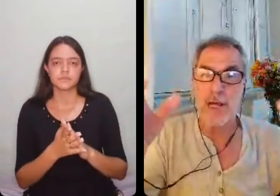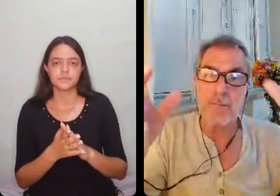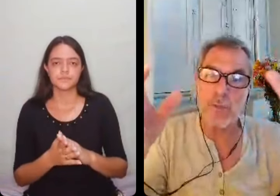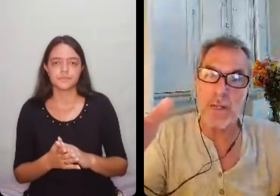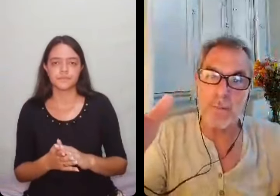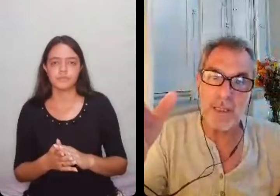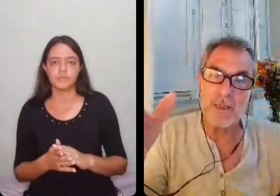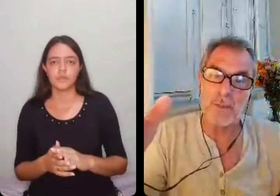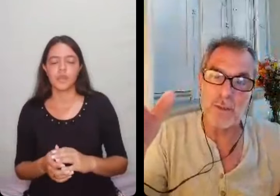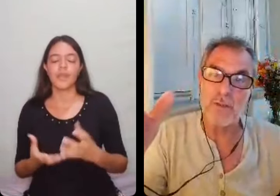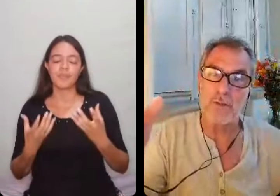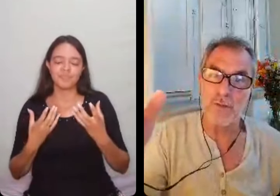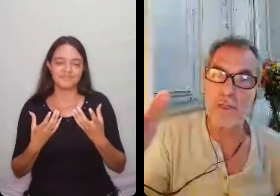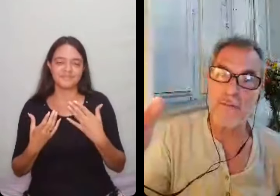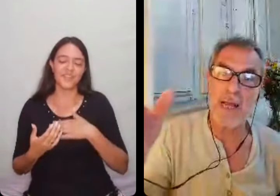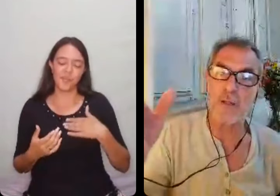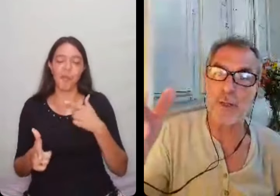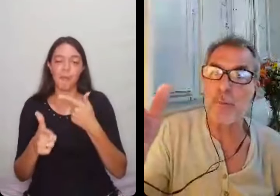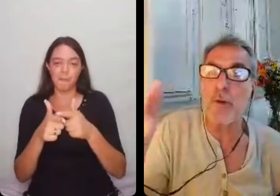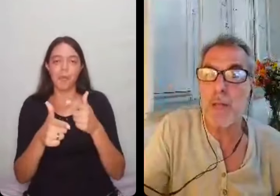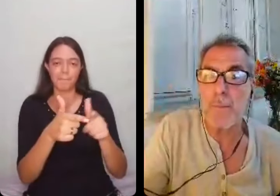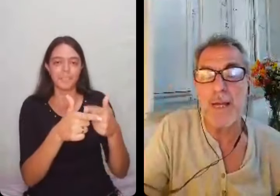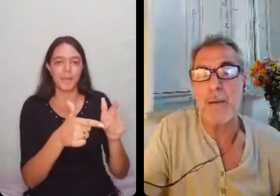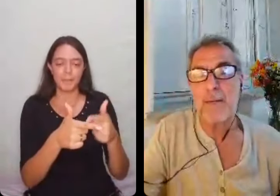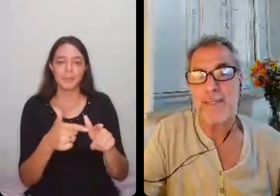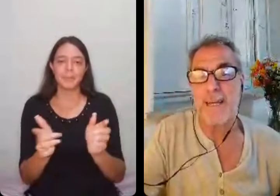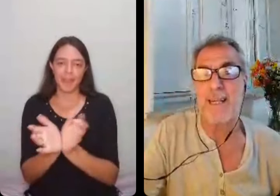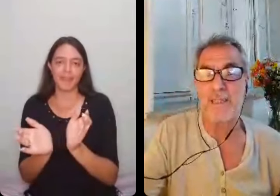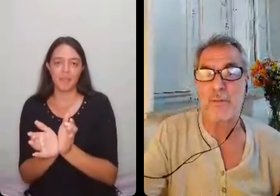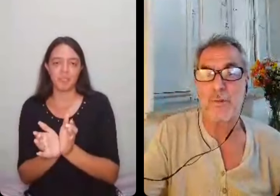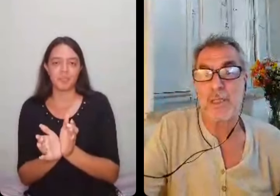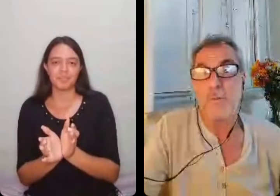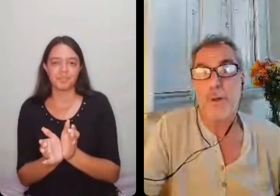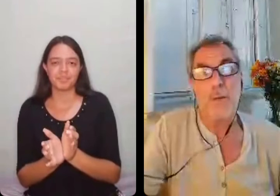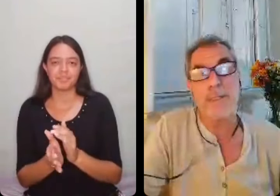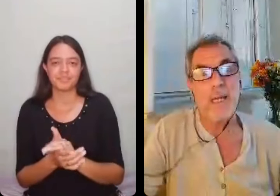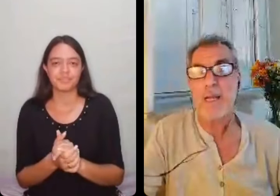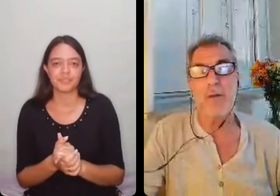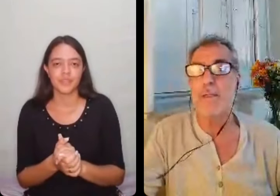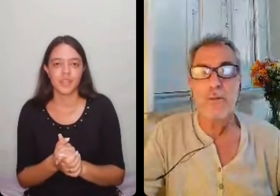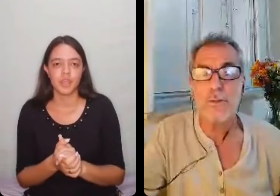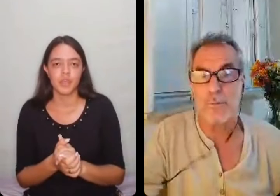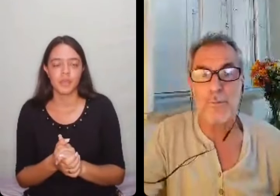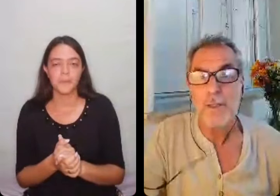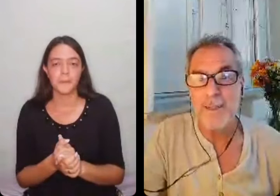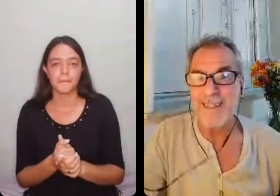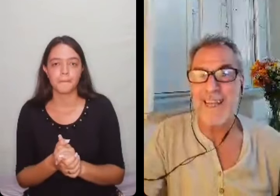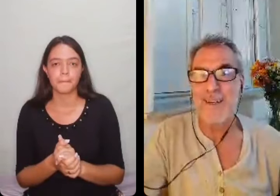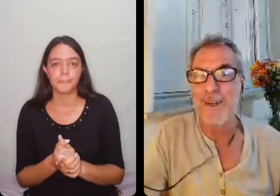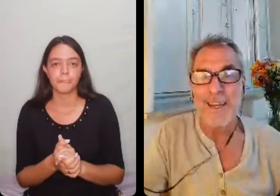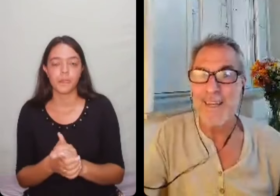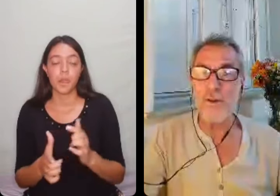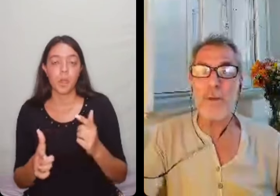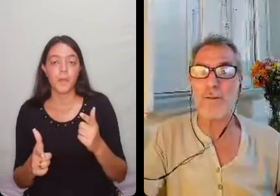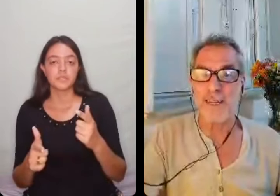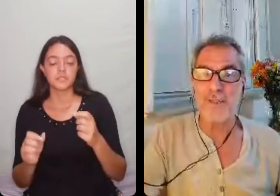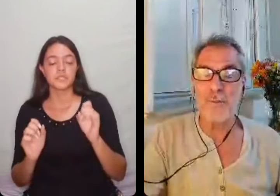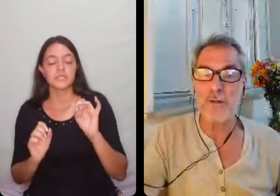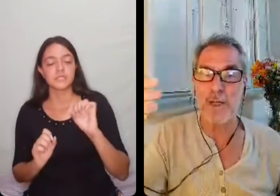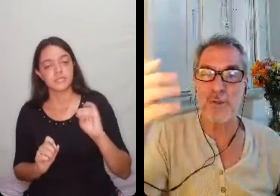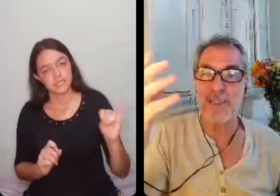Eu gosto de dar problemas às pessoas com quem estou trabalhando, porque o problema é a base da criação. Você tem um problema e tem que criar uma solução. Então, é